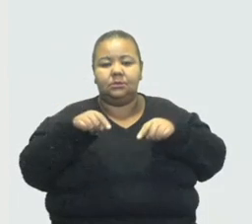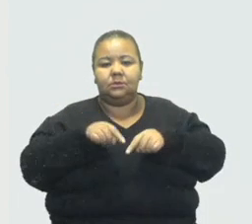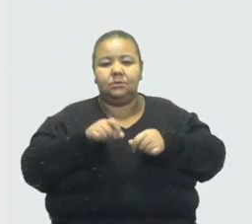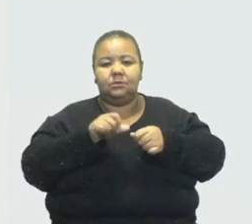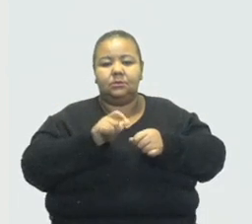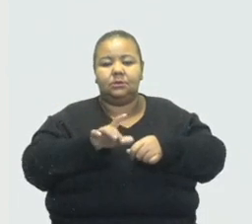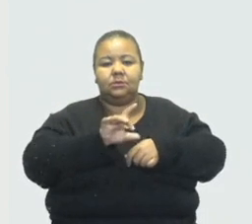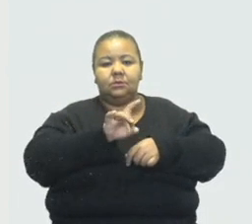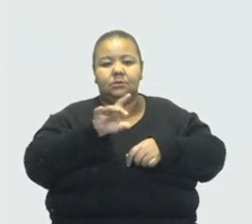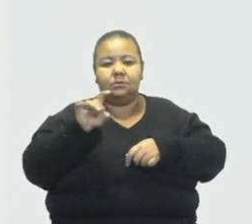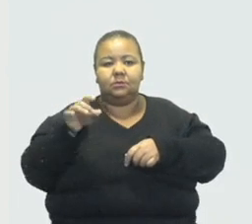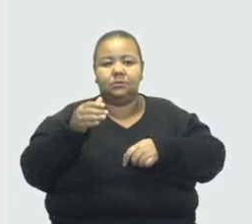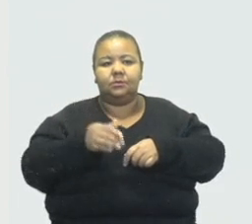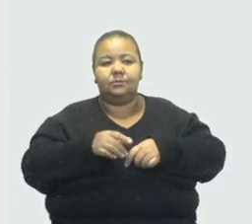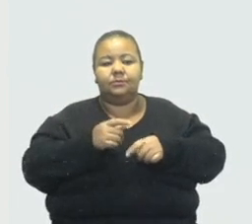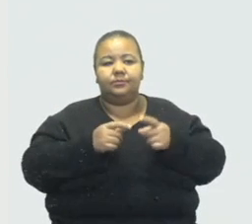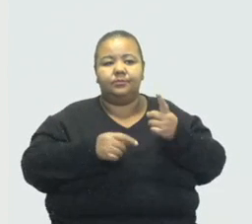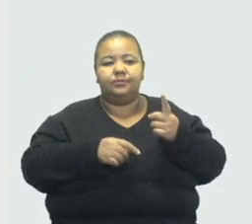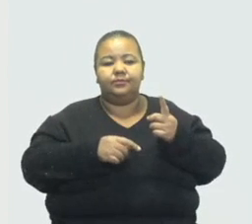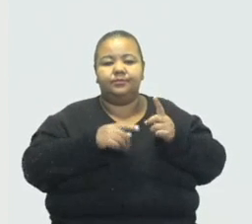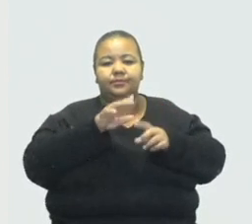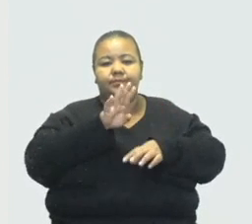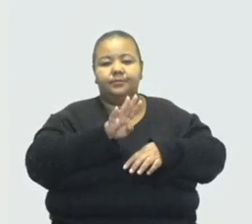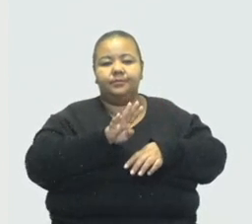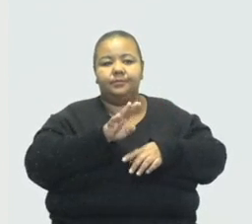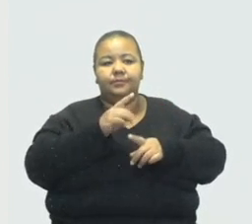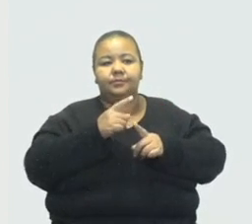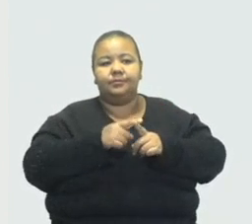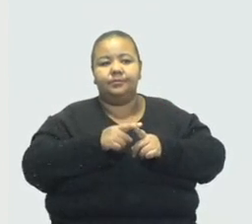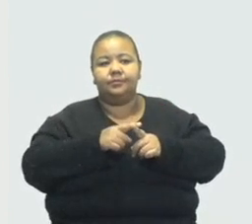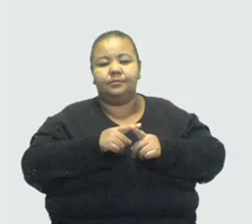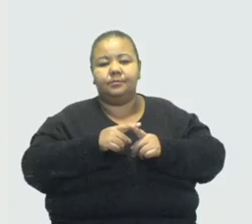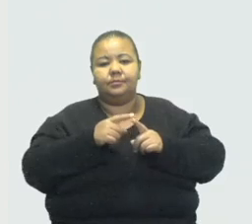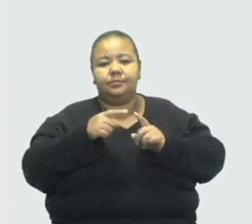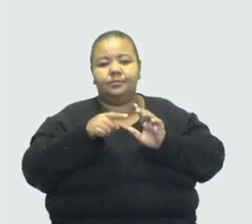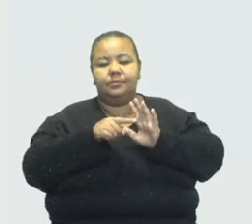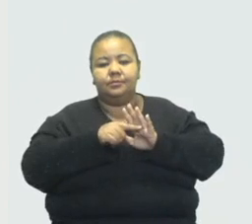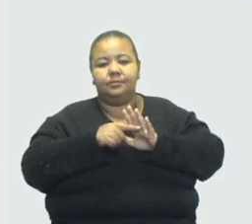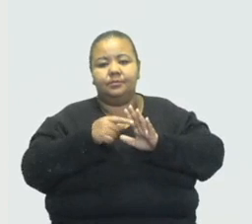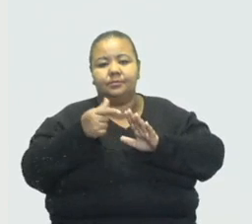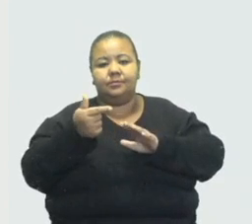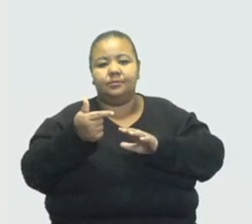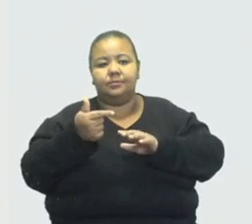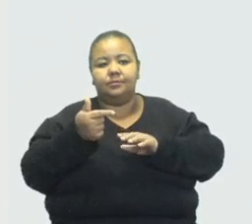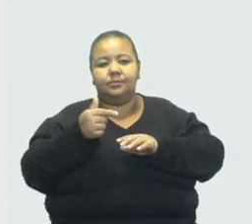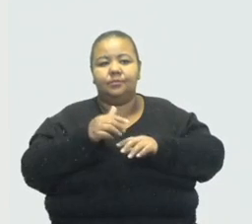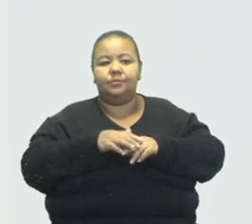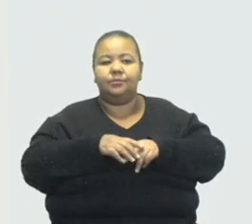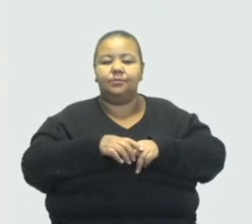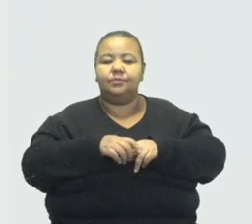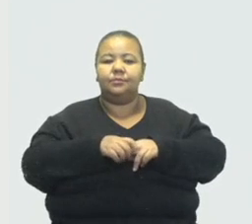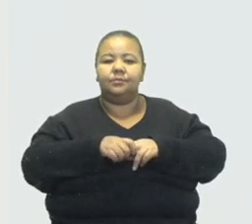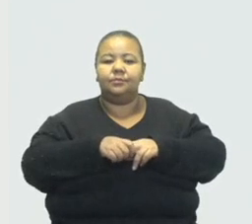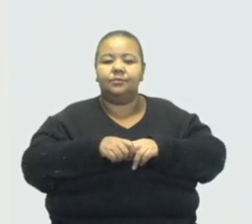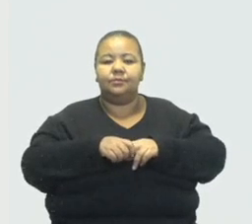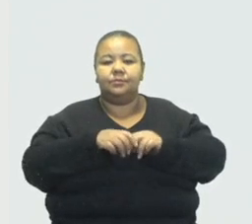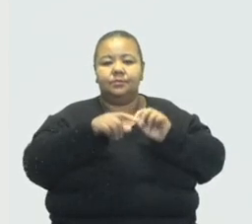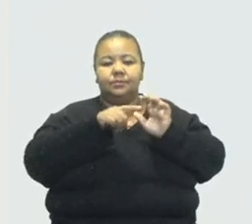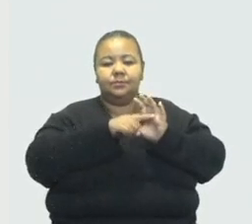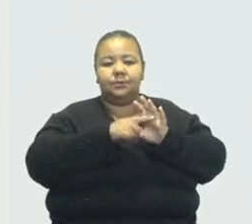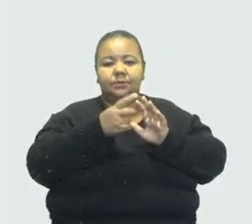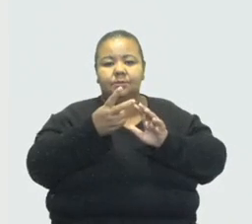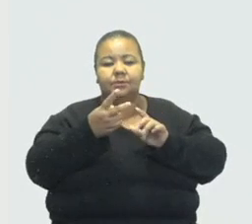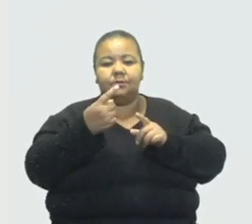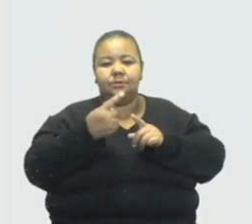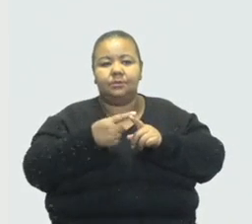por elemento. Então, nós temos 4 vezes meio, 2. Menos 2